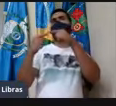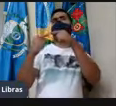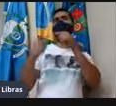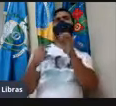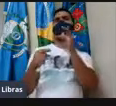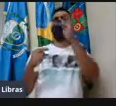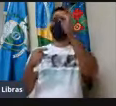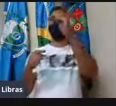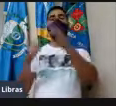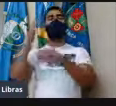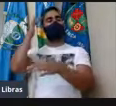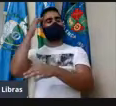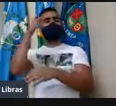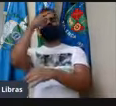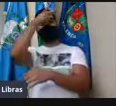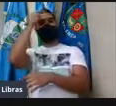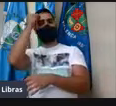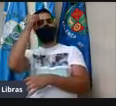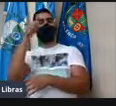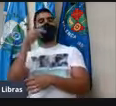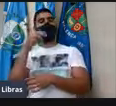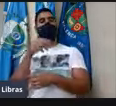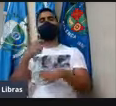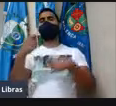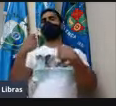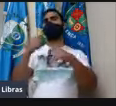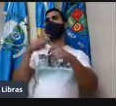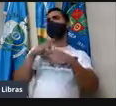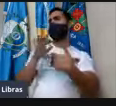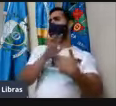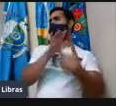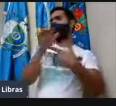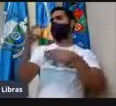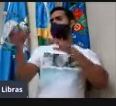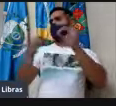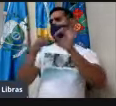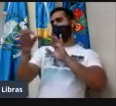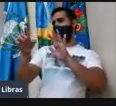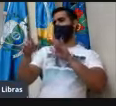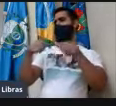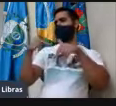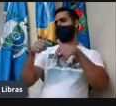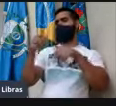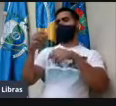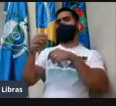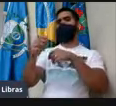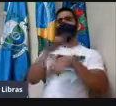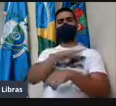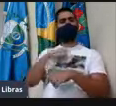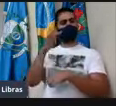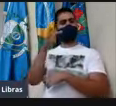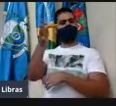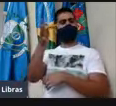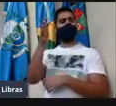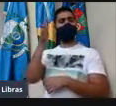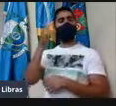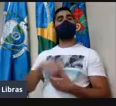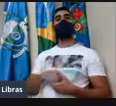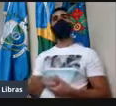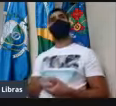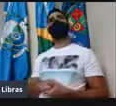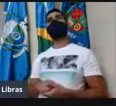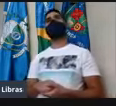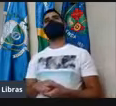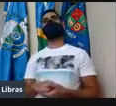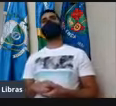E aí acho que o prefeito Fernandinho Graça precisa apresentar o plano de trabalho dele para o próximo governo e